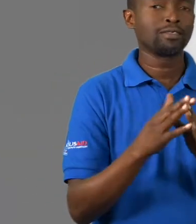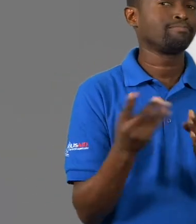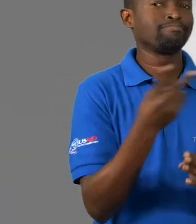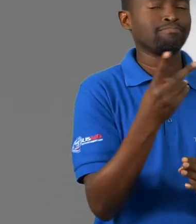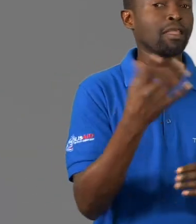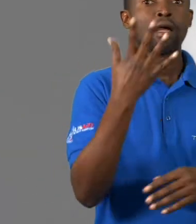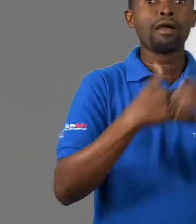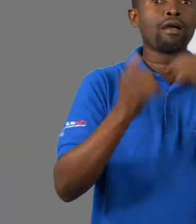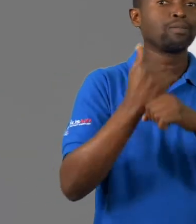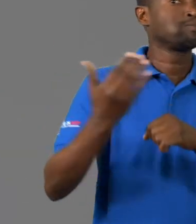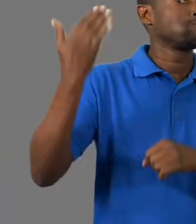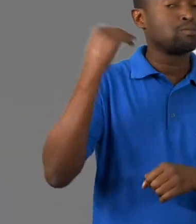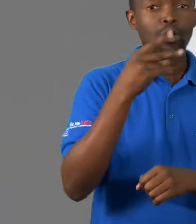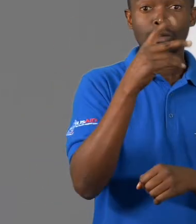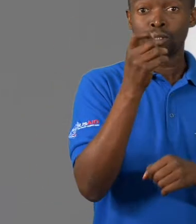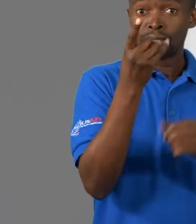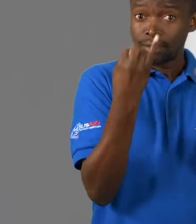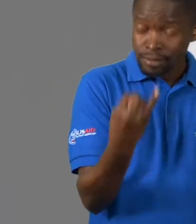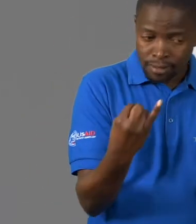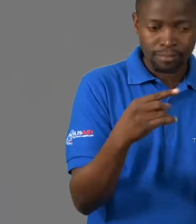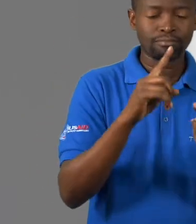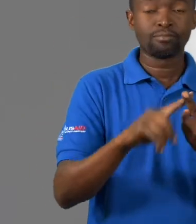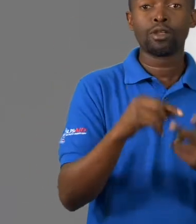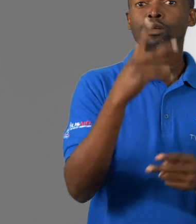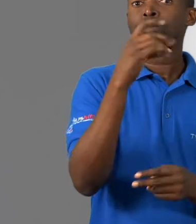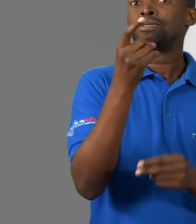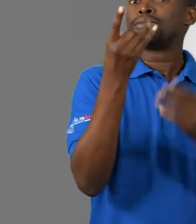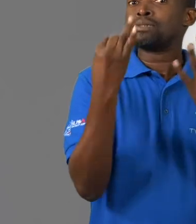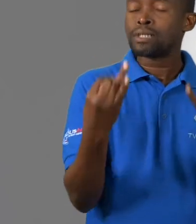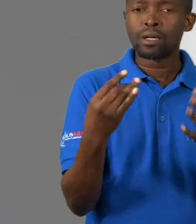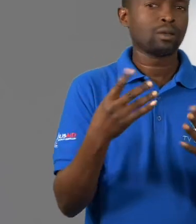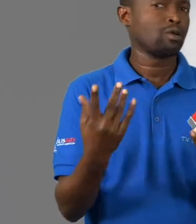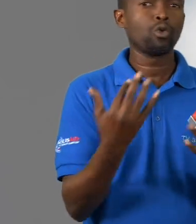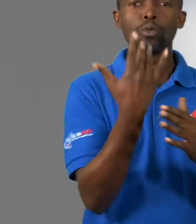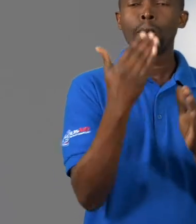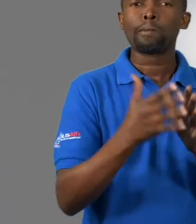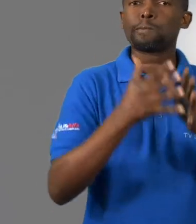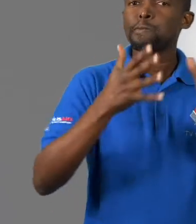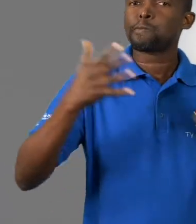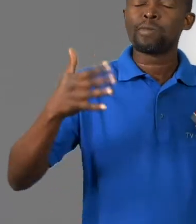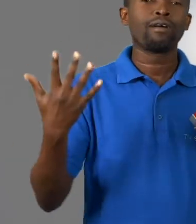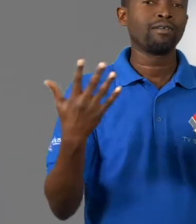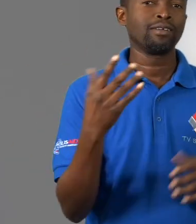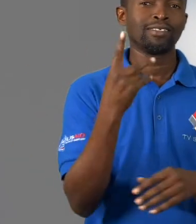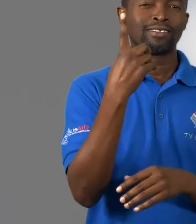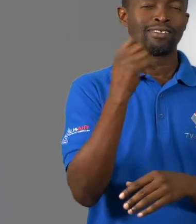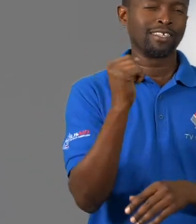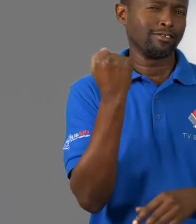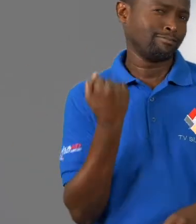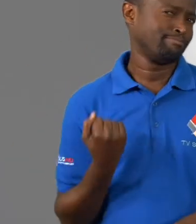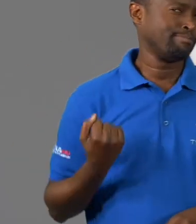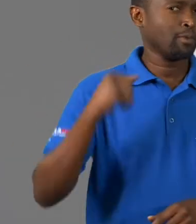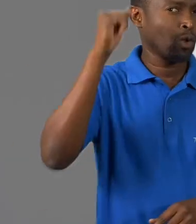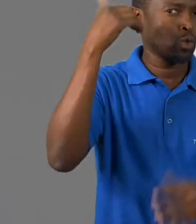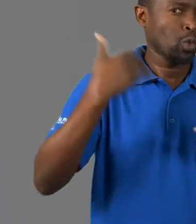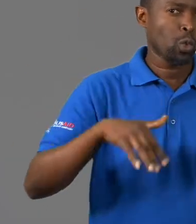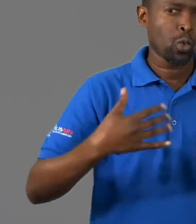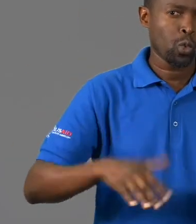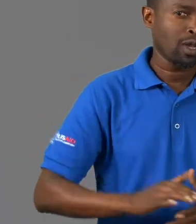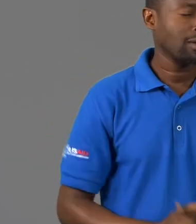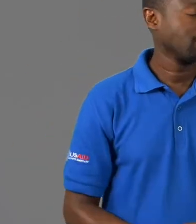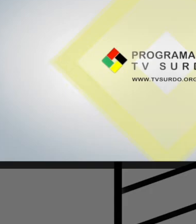Casos de violência doméstica aumentaram em 10 mil, de 2016 para 2017.